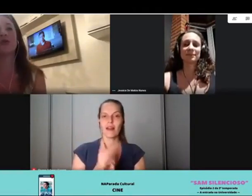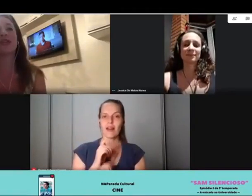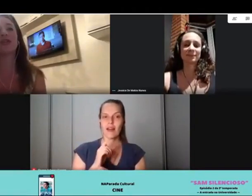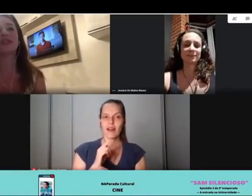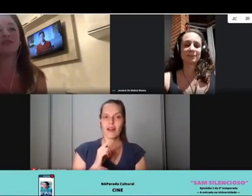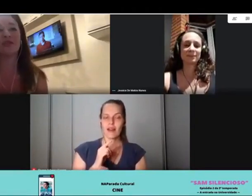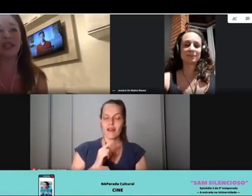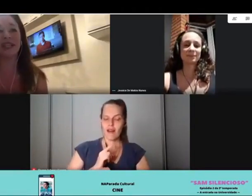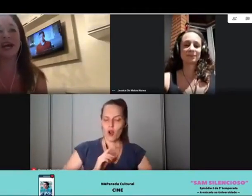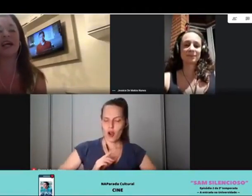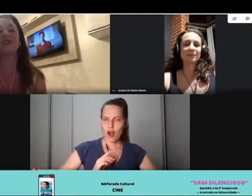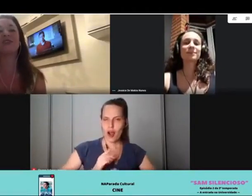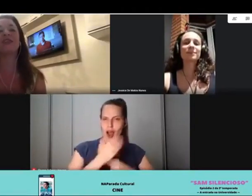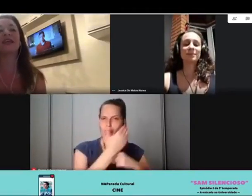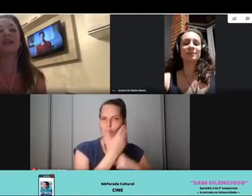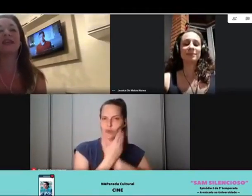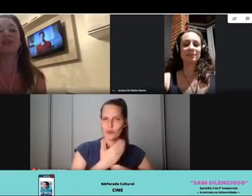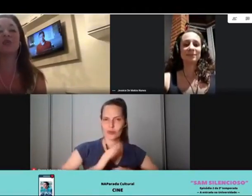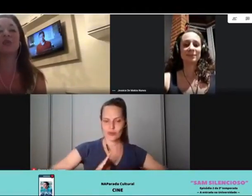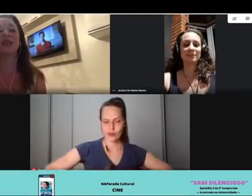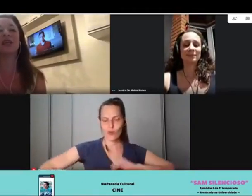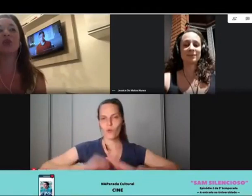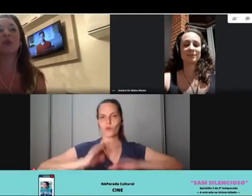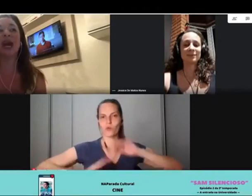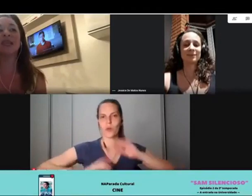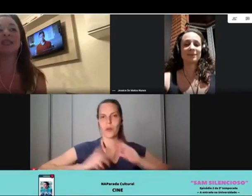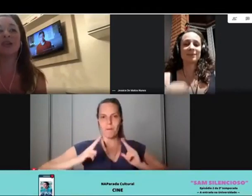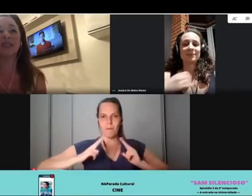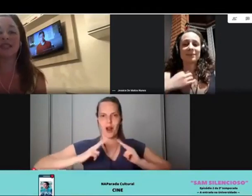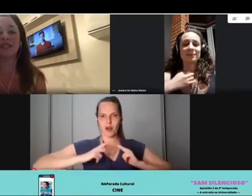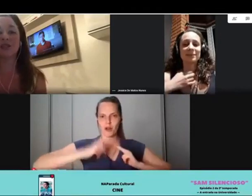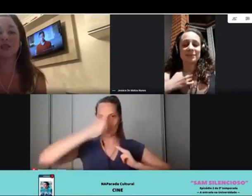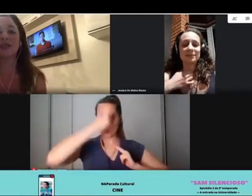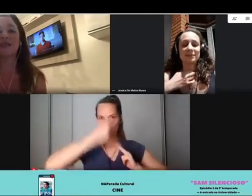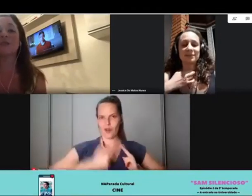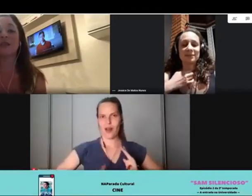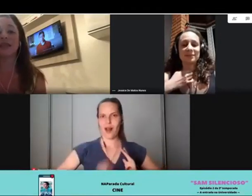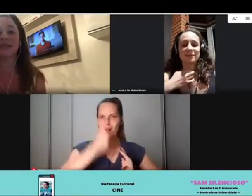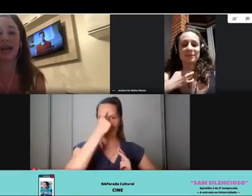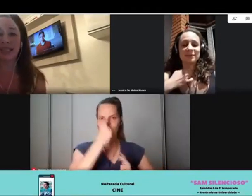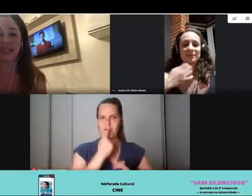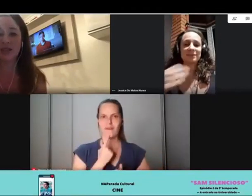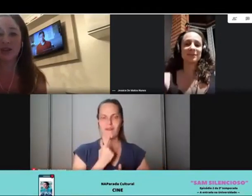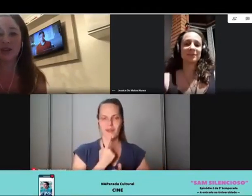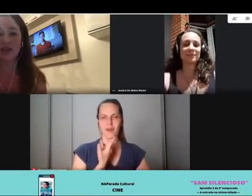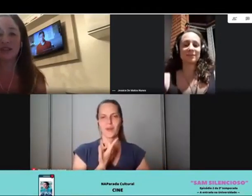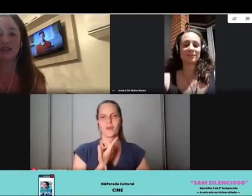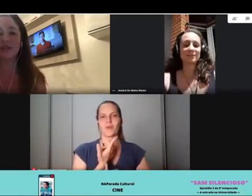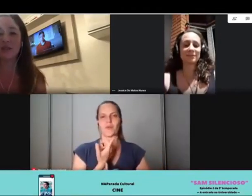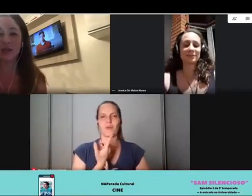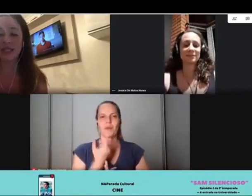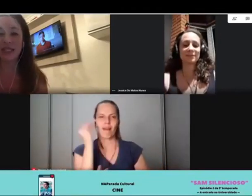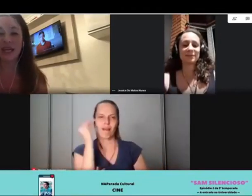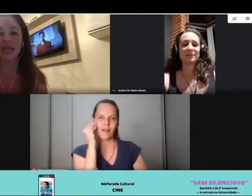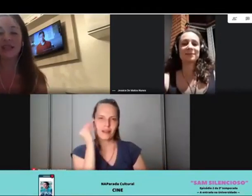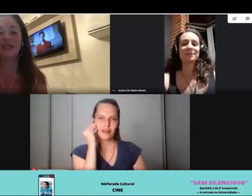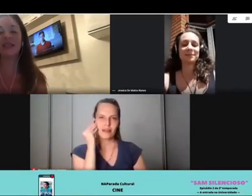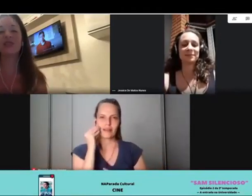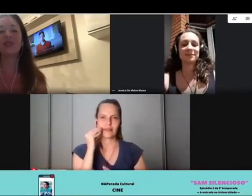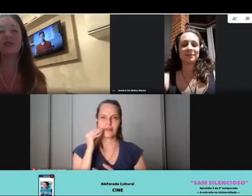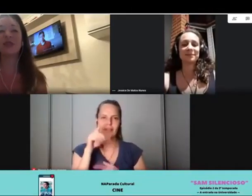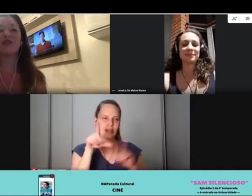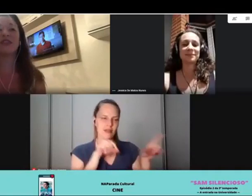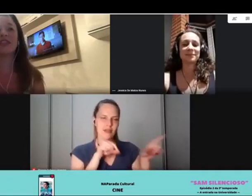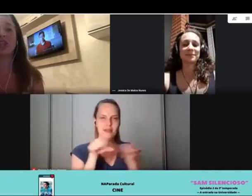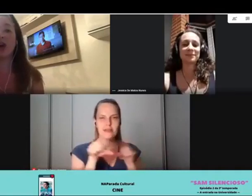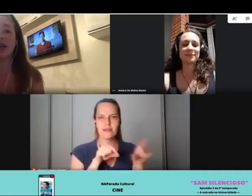individualidade, de construir a nossa individualidade, da gente poder tomar as nossas decisões, experimentar nas nossas decisões,